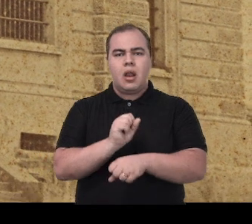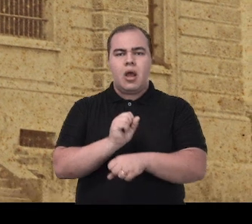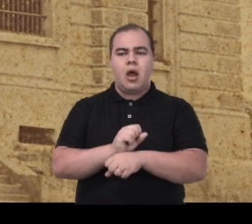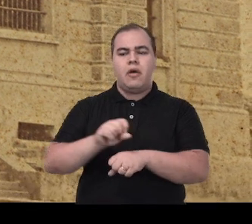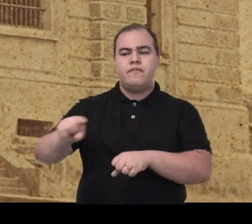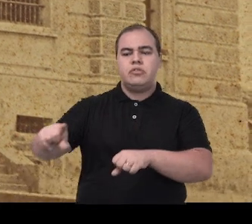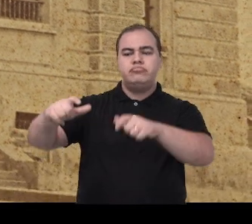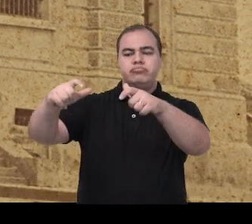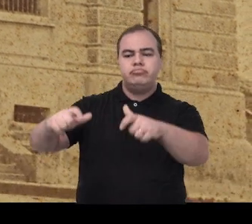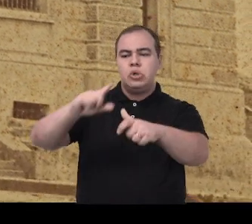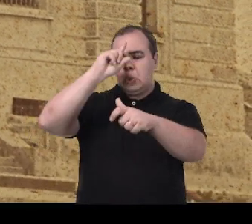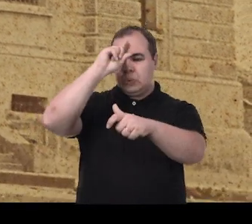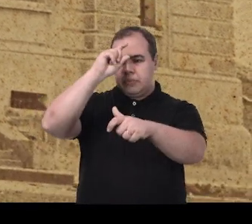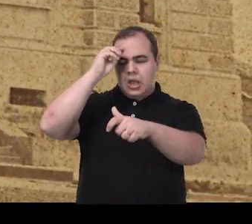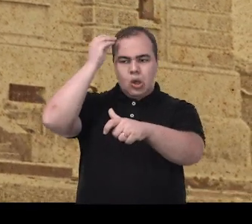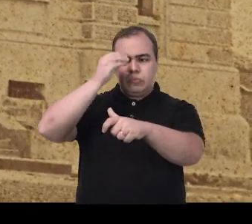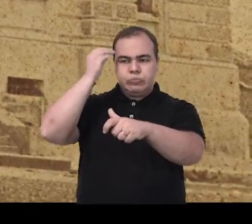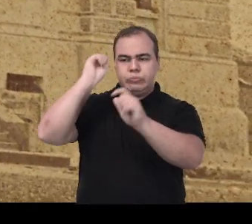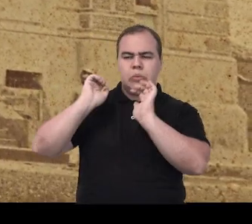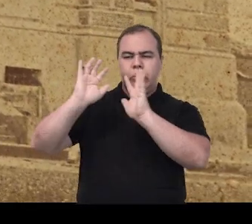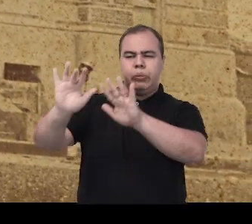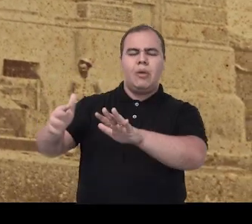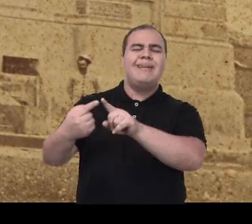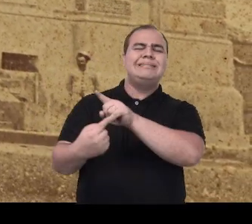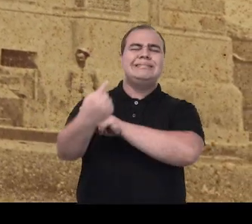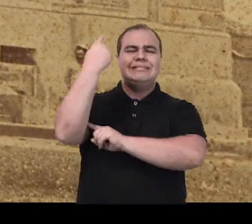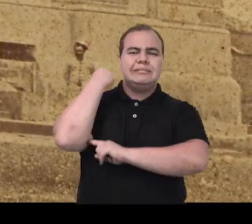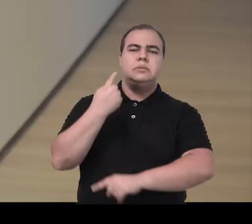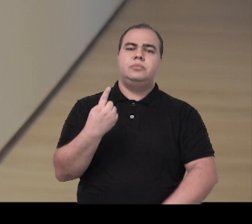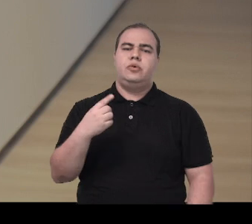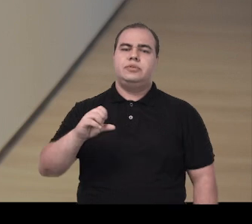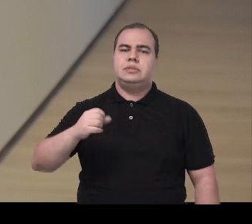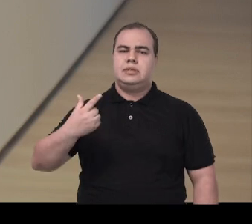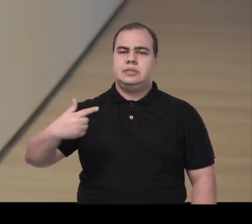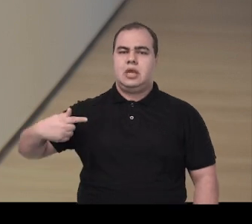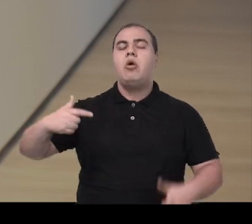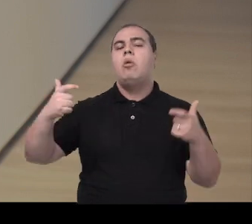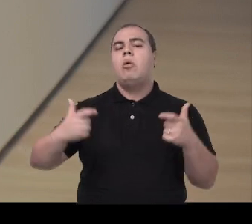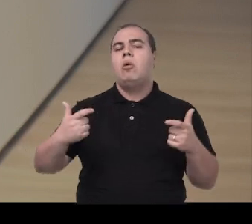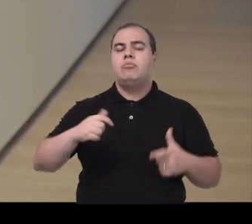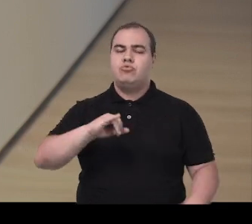Oficinas de Trabalho. Nos hospitais psiquiátricos, na época o Juqueri, lá em 1917,